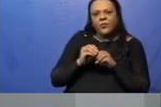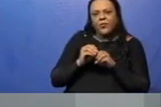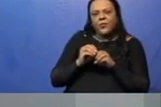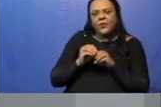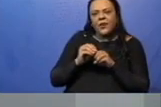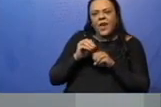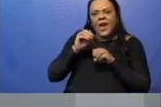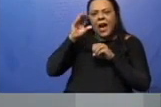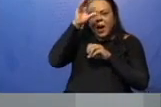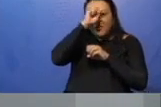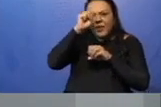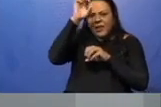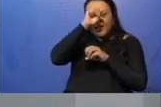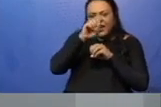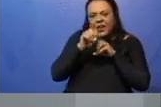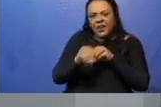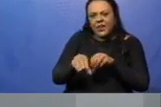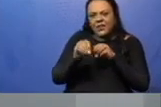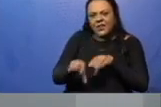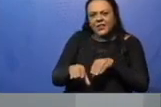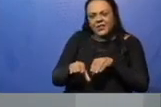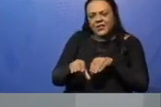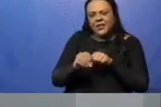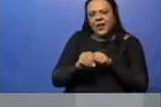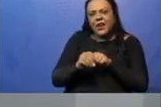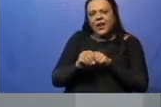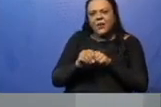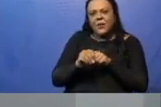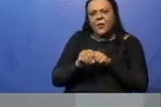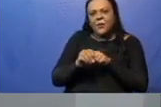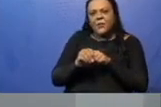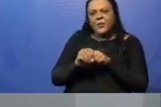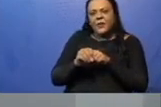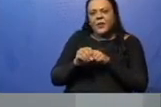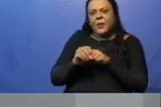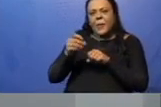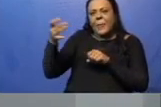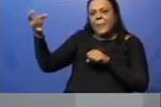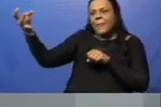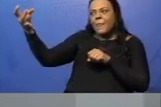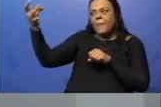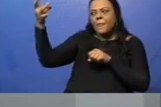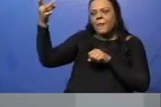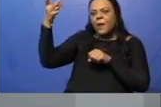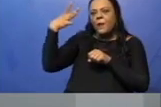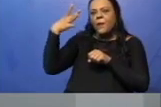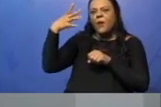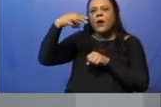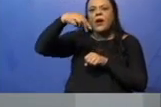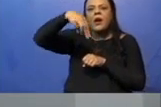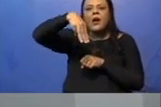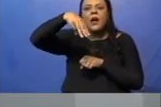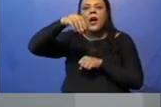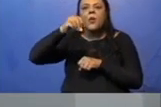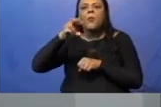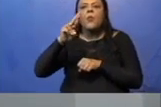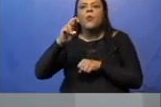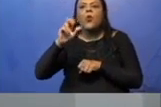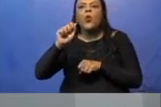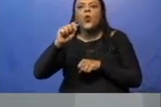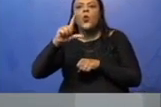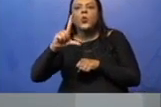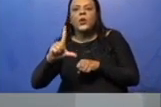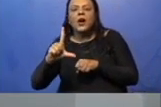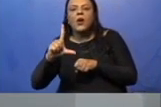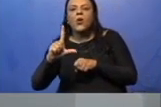Eu tenho certeza que você falou que prefere ouvir uma história. Ninguém gosta de sermão. Então, as fábulas, elas foram criadas